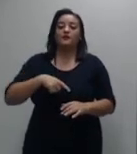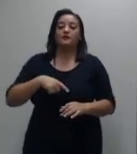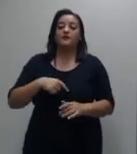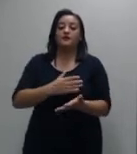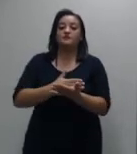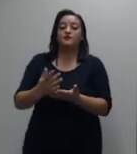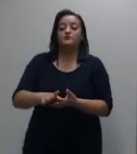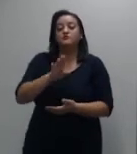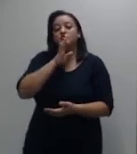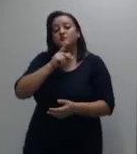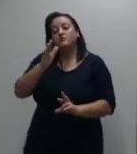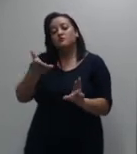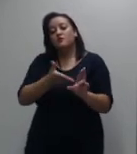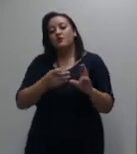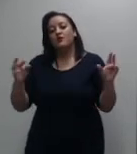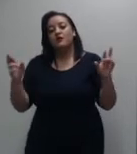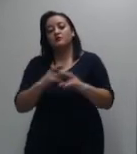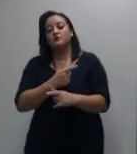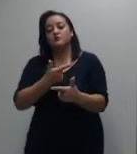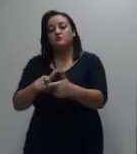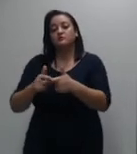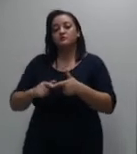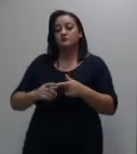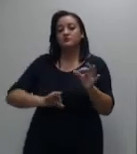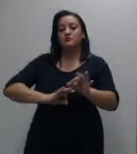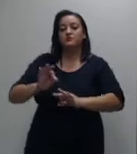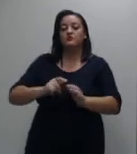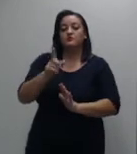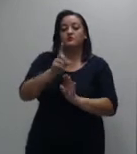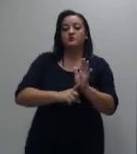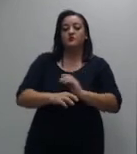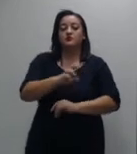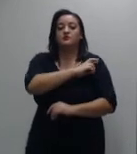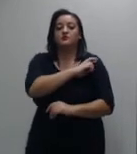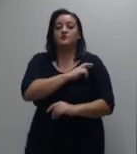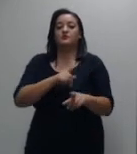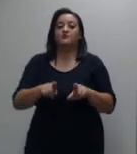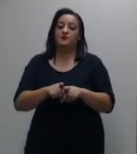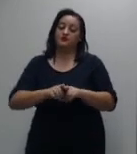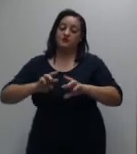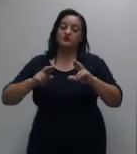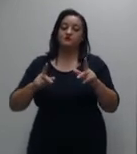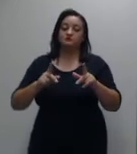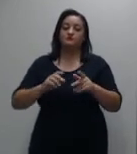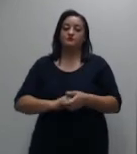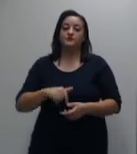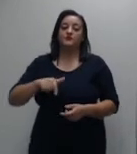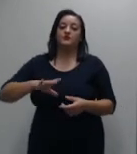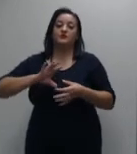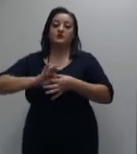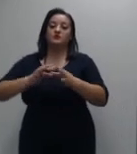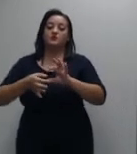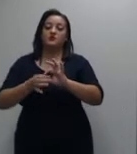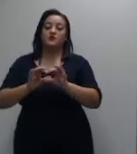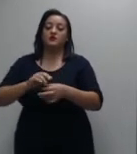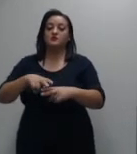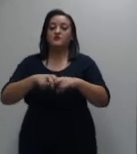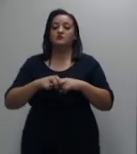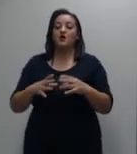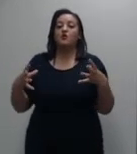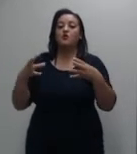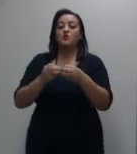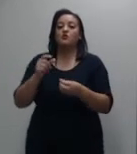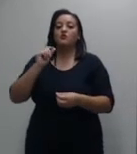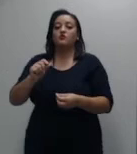Silêncio do réu acerca do fato constitutivo do direito do autor torna se encontra um teste nesse contexto portanto conclui-se